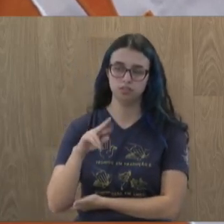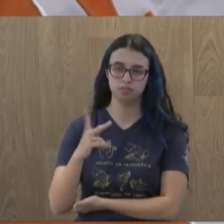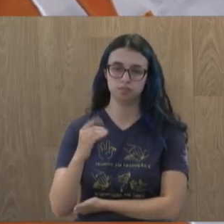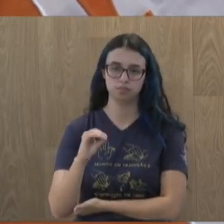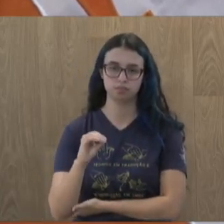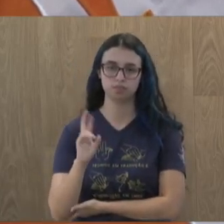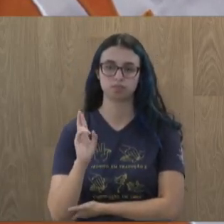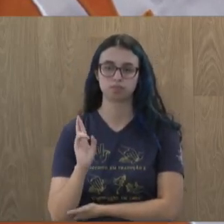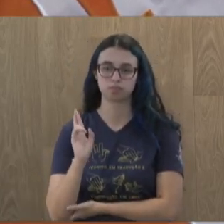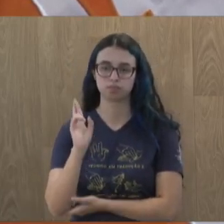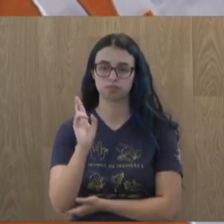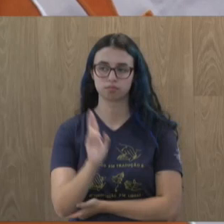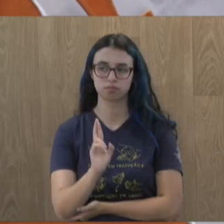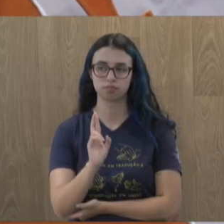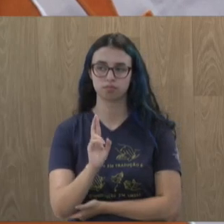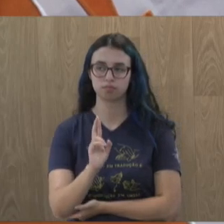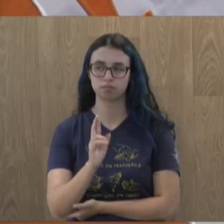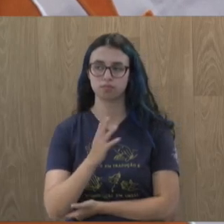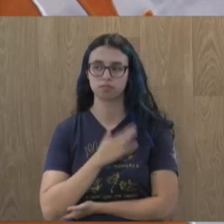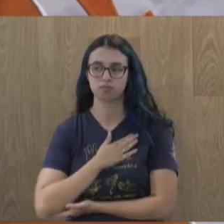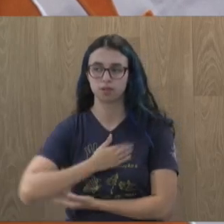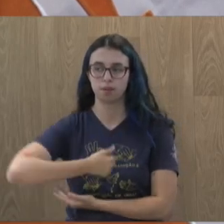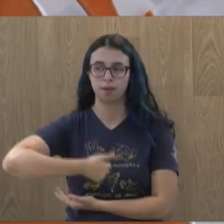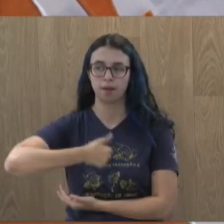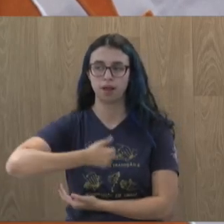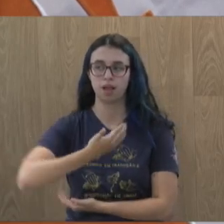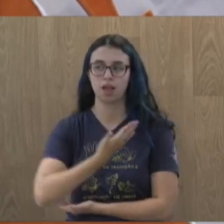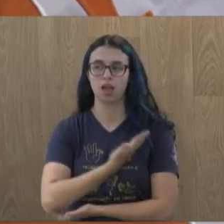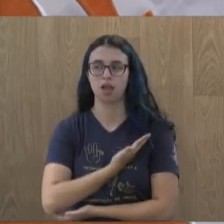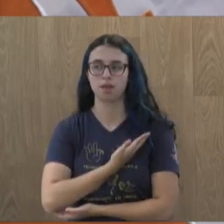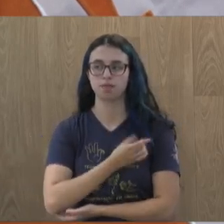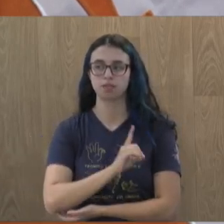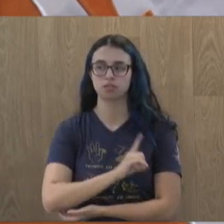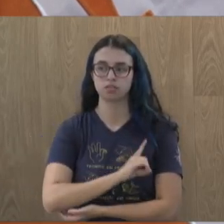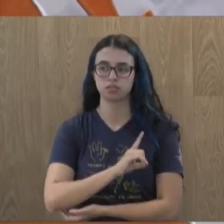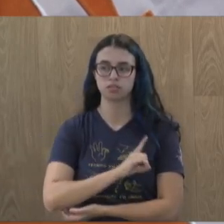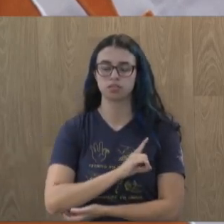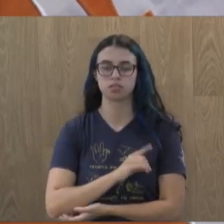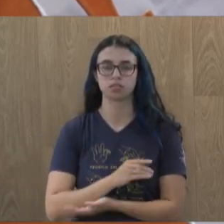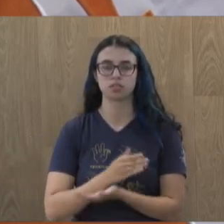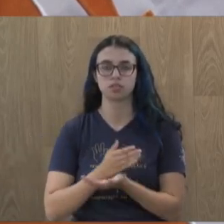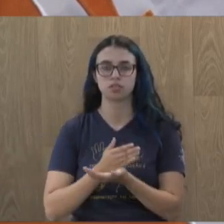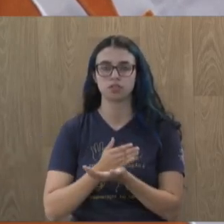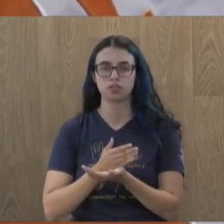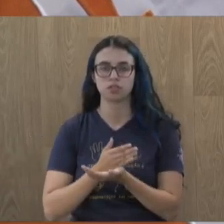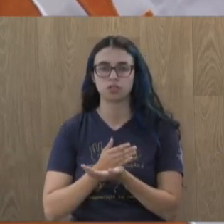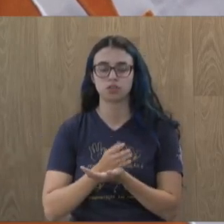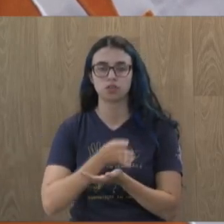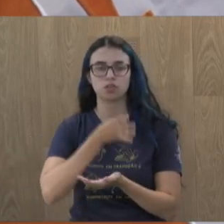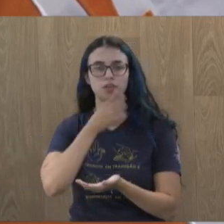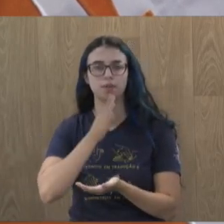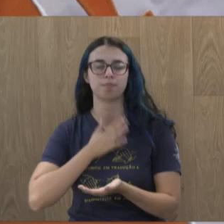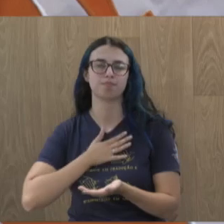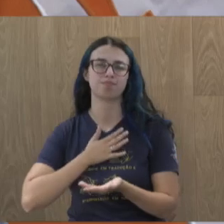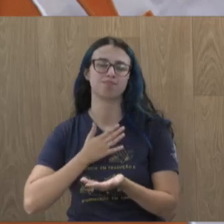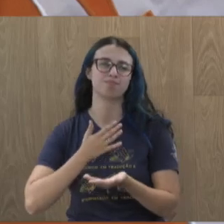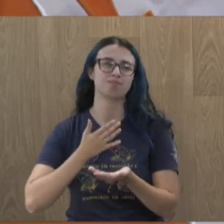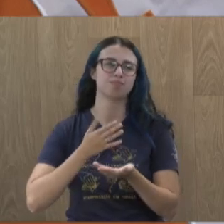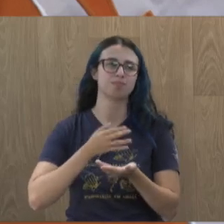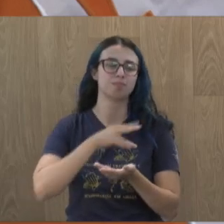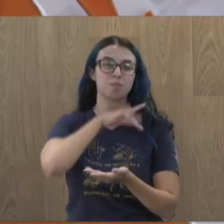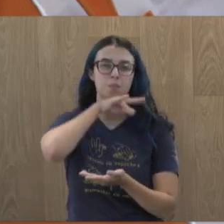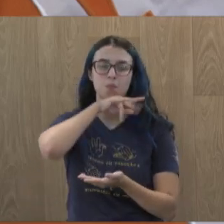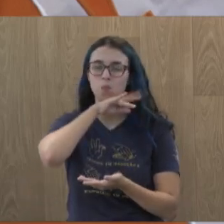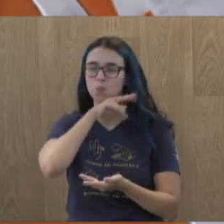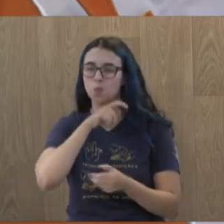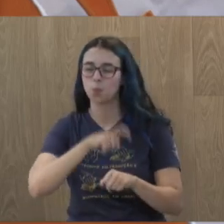quem foi meus primeiros amigos em Divinópolis, que tiveram comigo nas piores fases da minha vida. Pessoal,